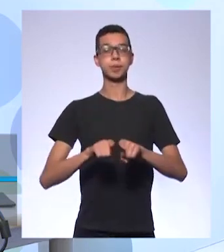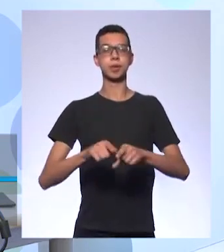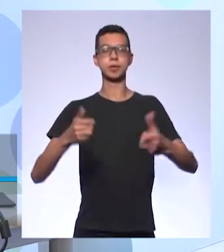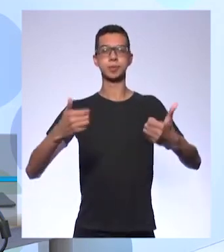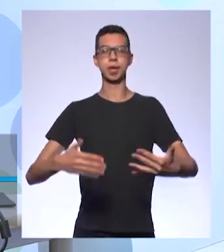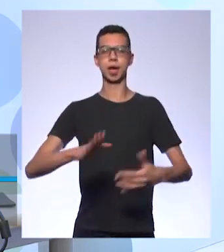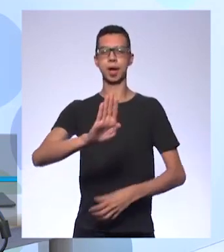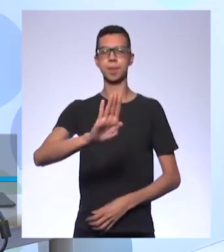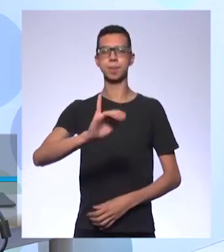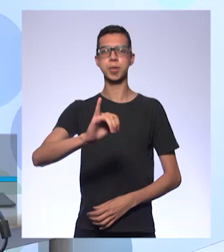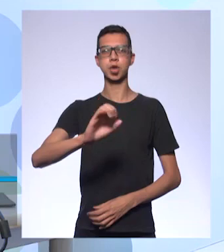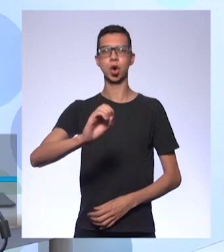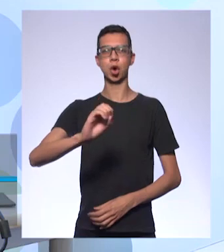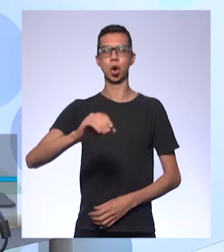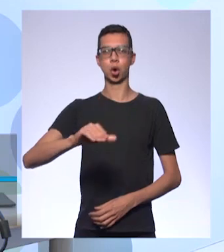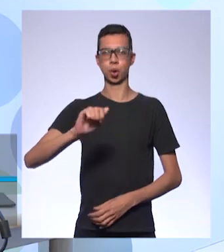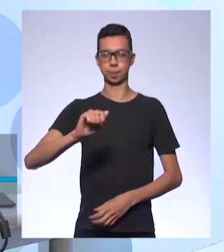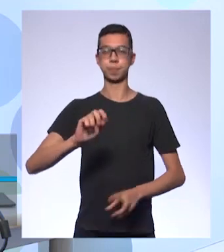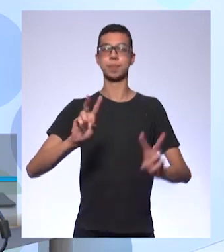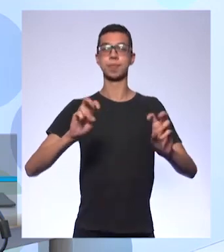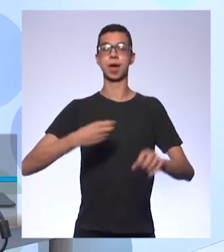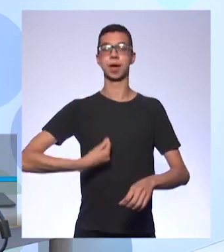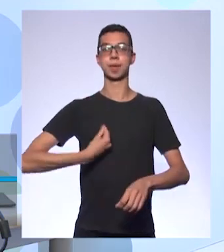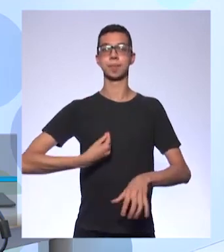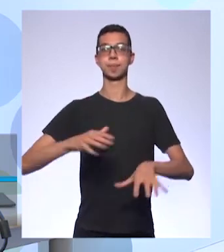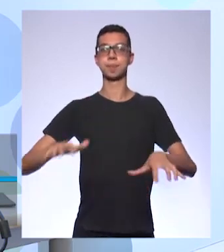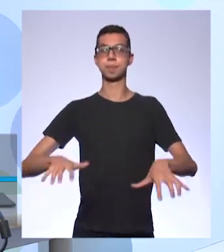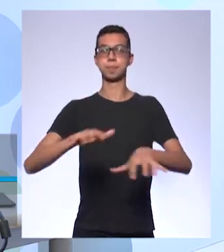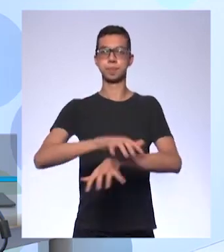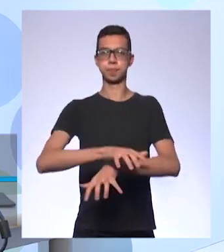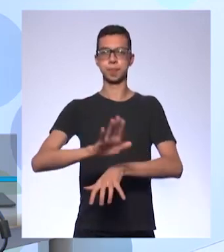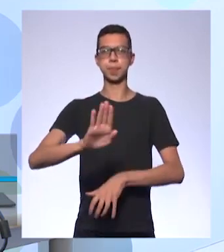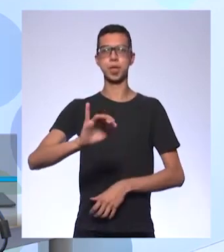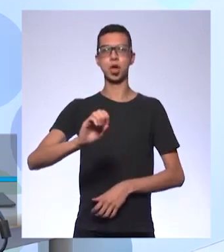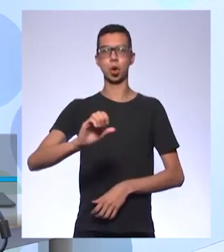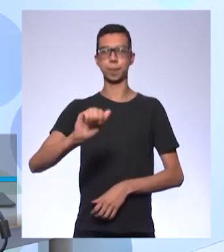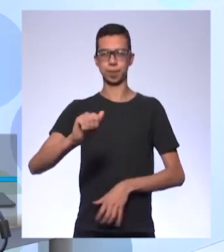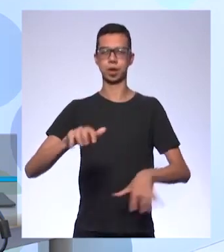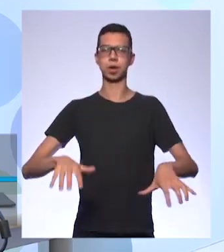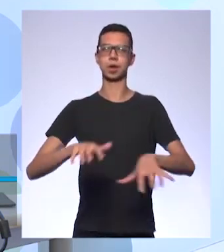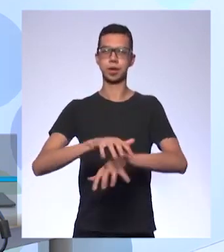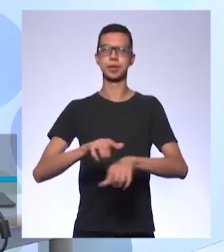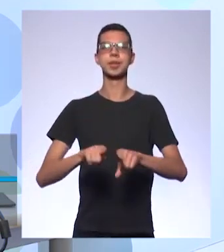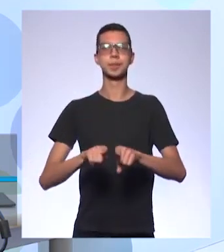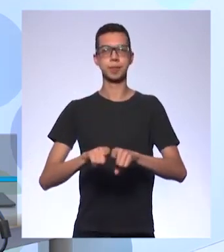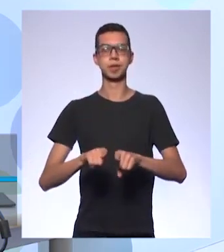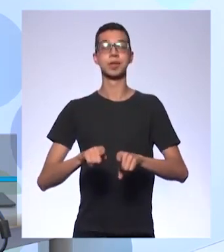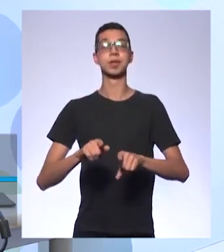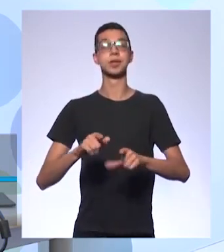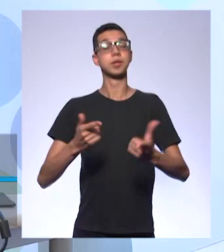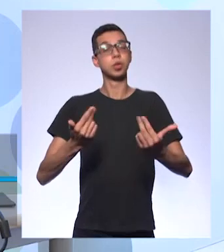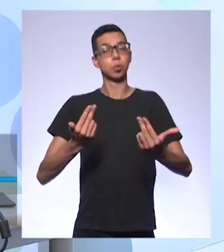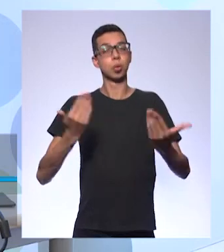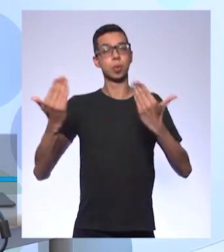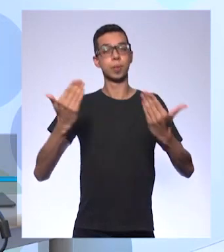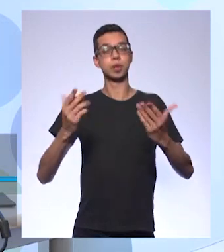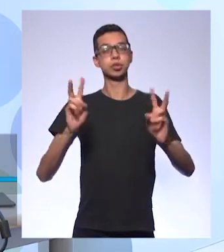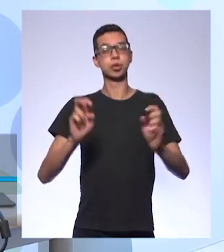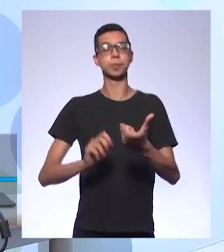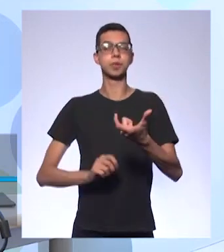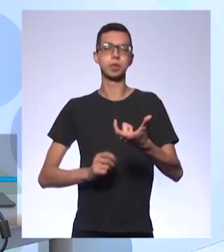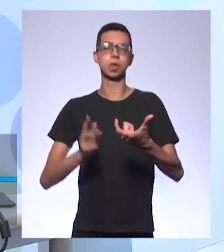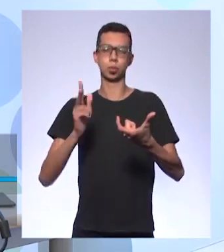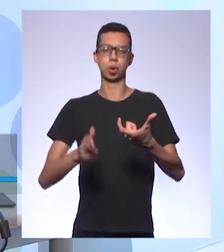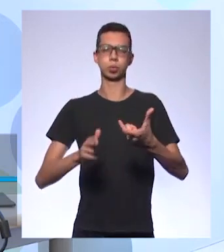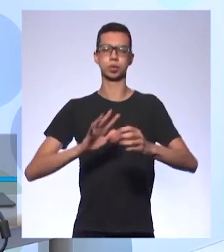mais complexas do que propriamente a biodiversidade, né? Referindo aí muitas vezes aí nessa questão da biodiversidade,